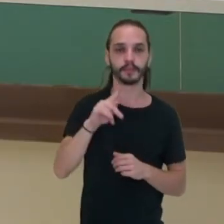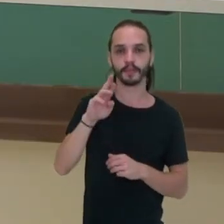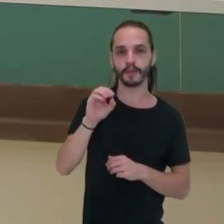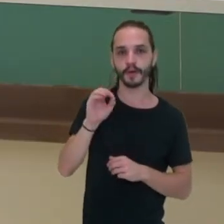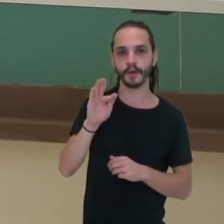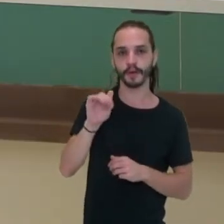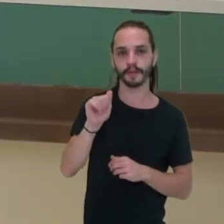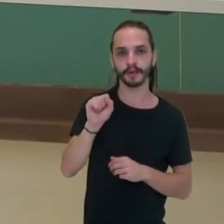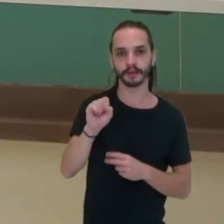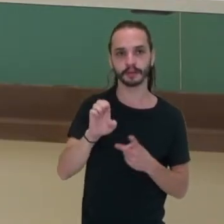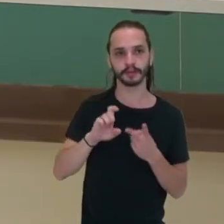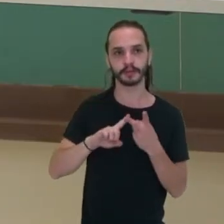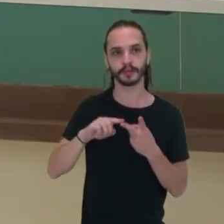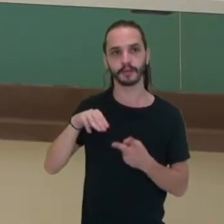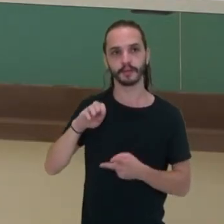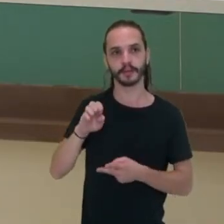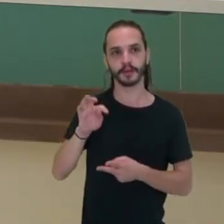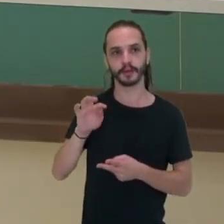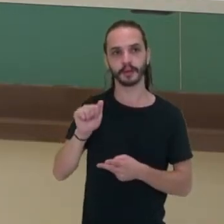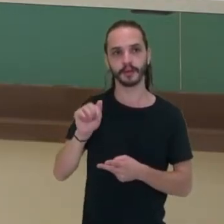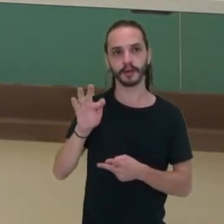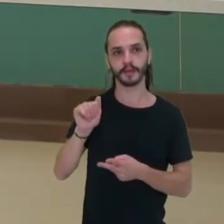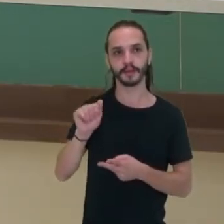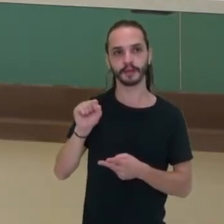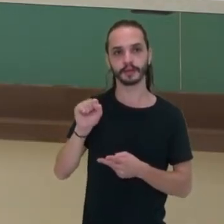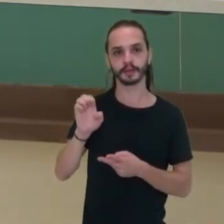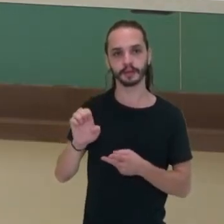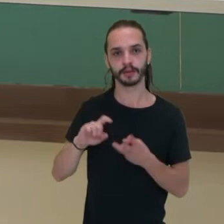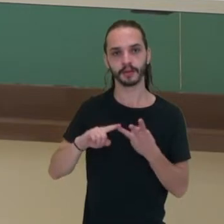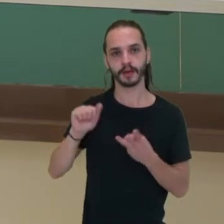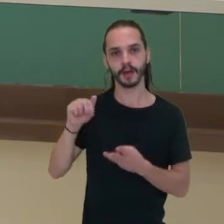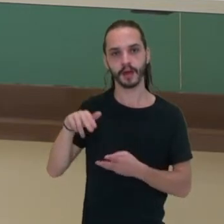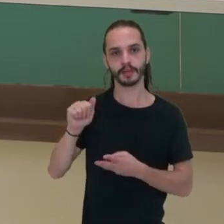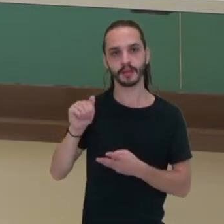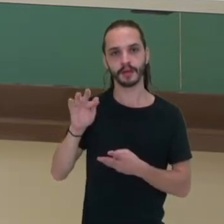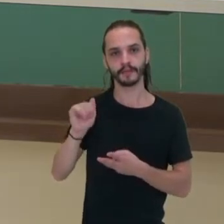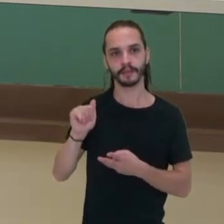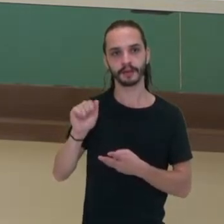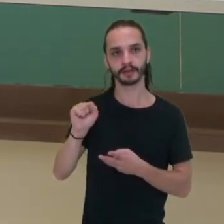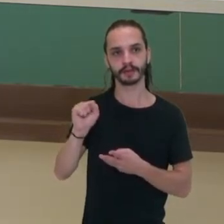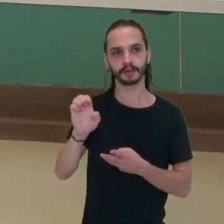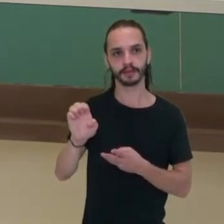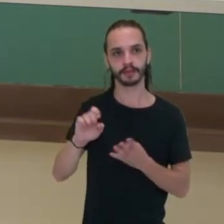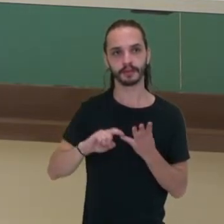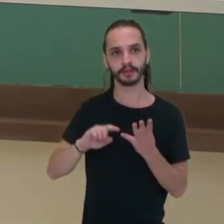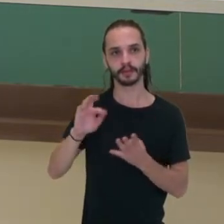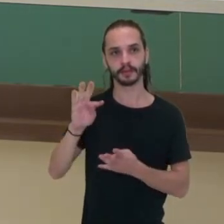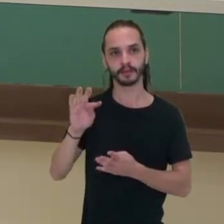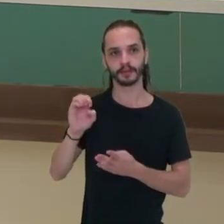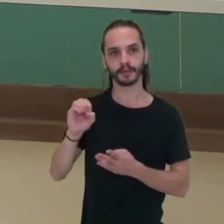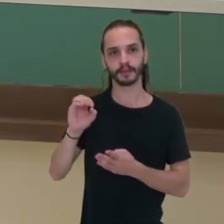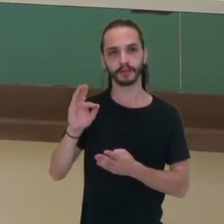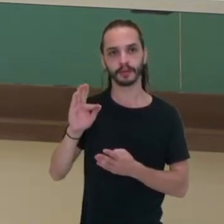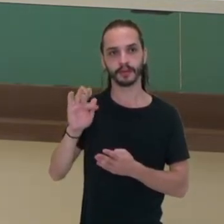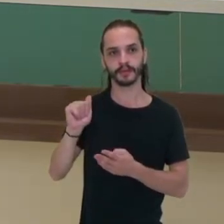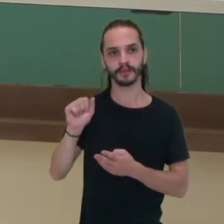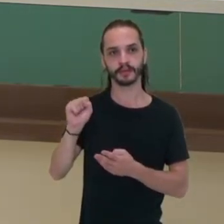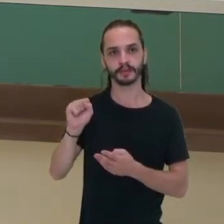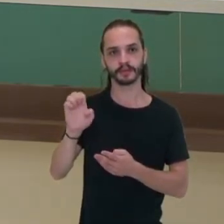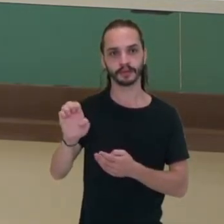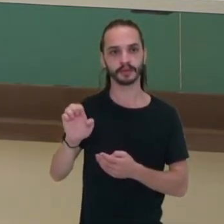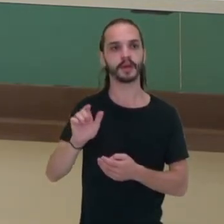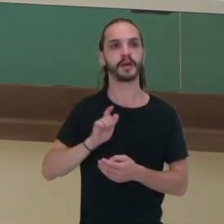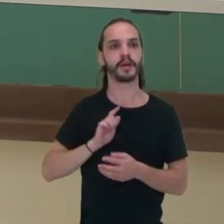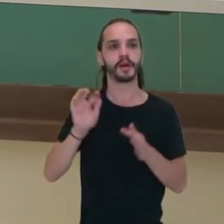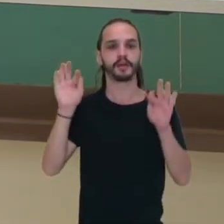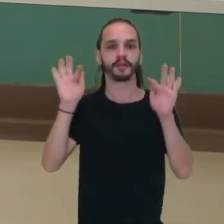anáfase 1, telófase 1, cada um com suas fases. Célula 2N se divide em duas células N e daí, por fim, ocorre o